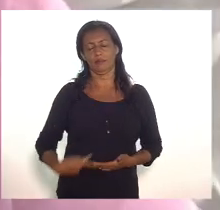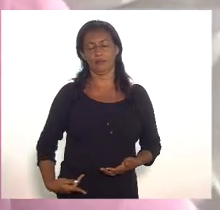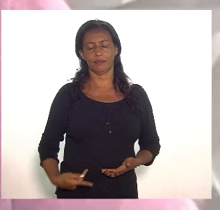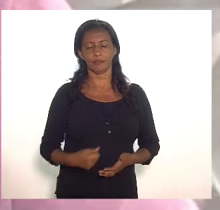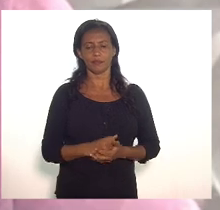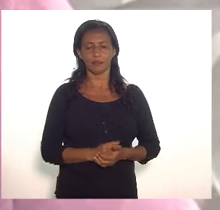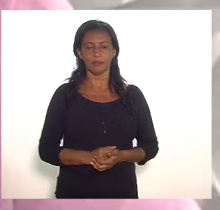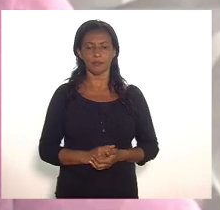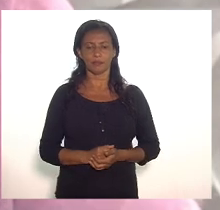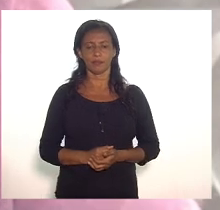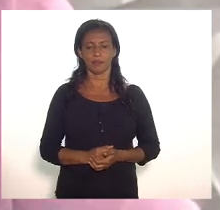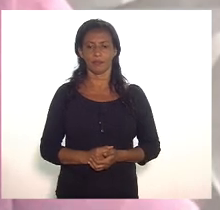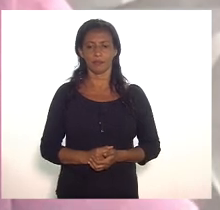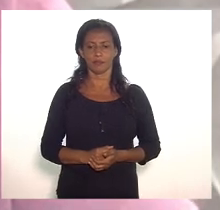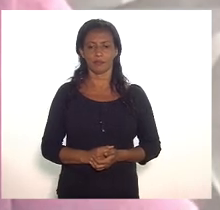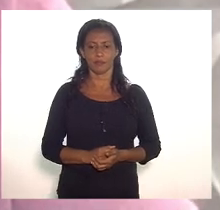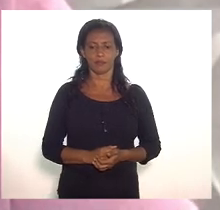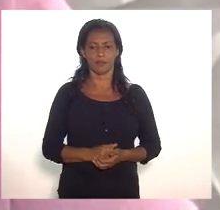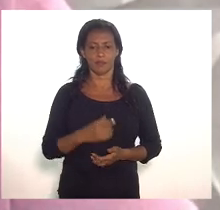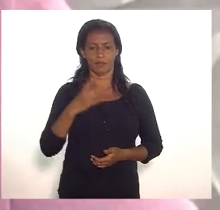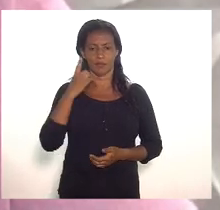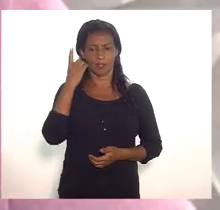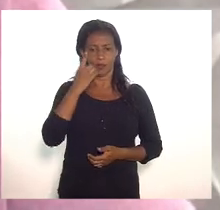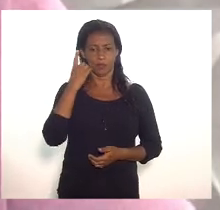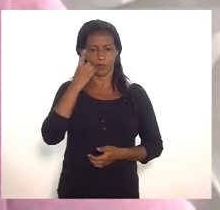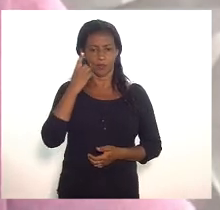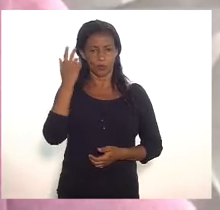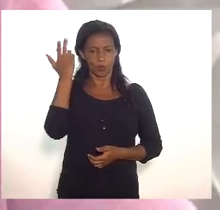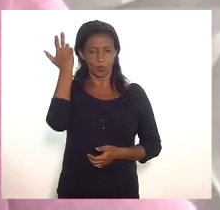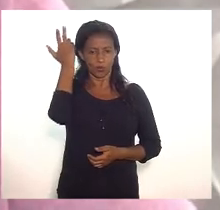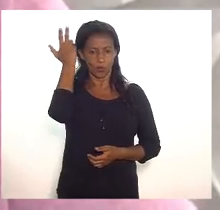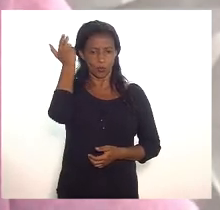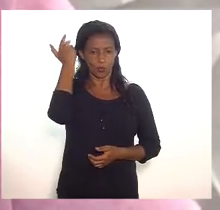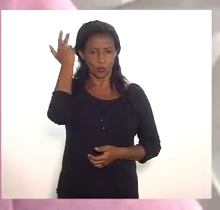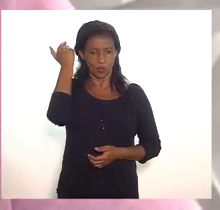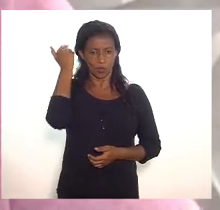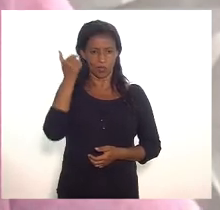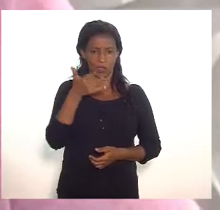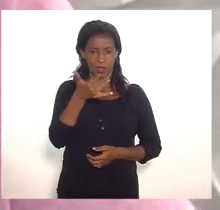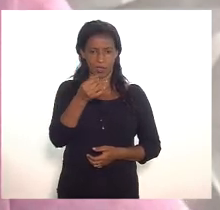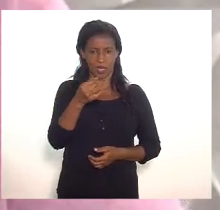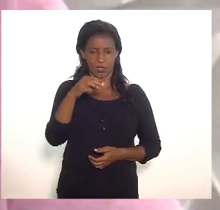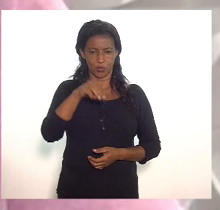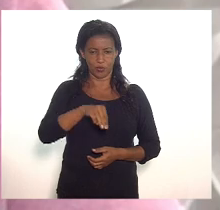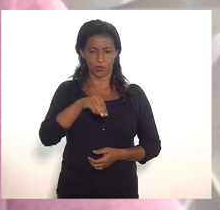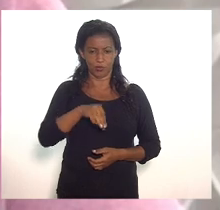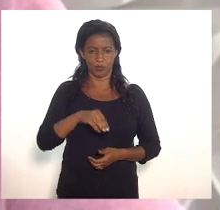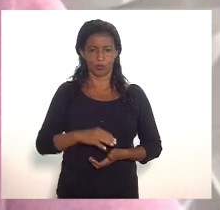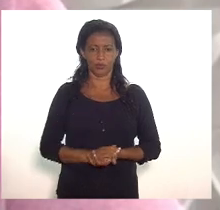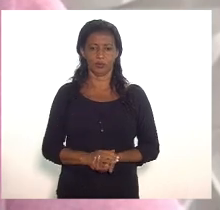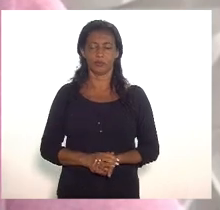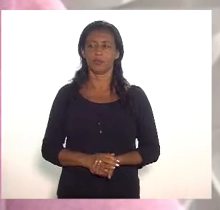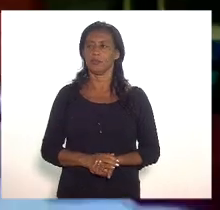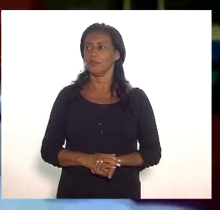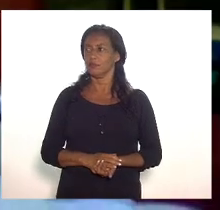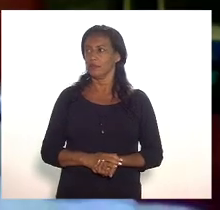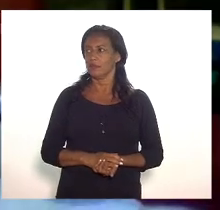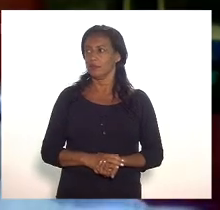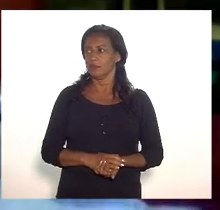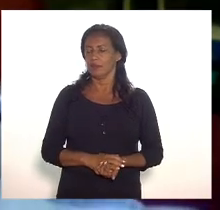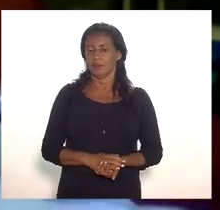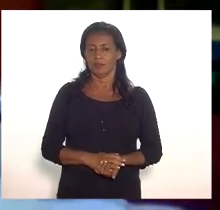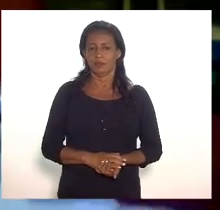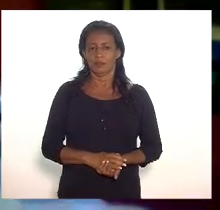Próximo orador inscrito é o deputado Eliomar Coelho. Vossa Excelência conta com 10 minutos. Nobre